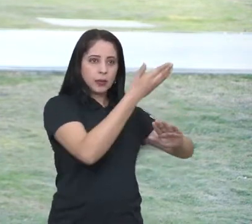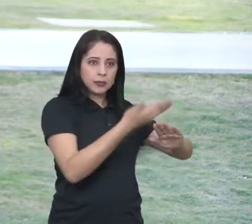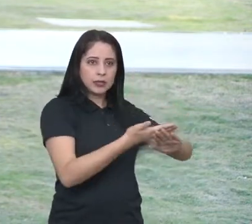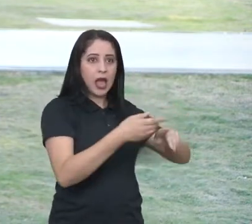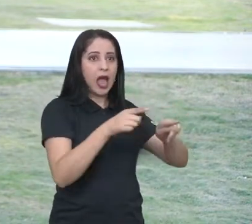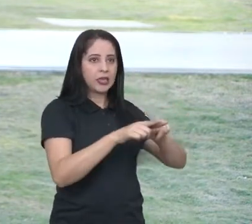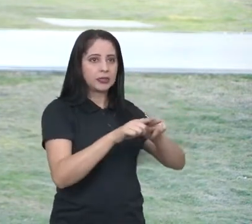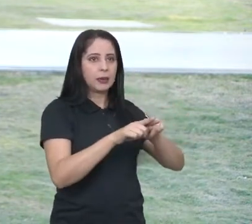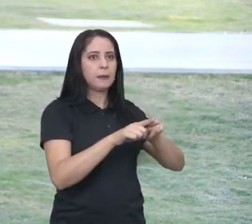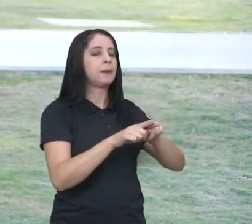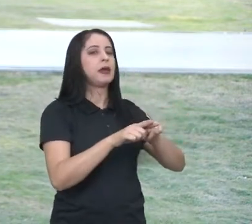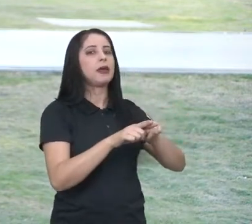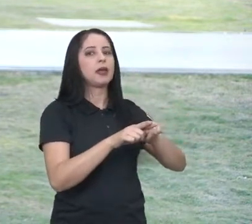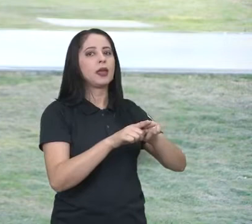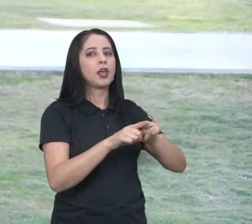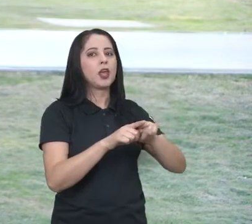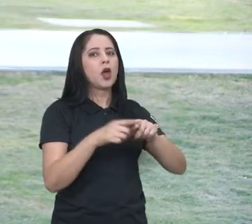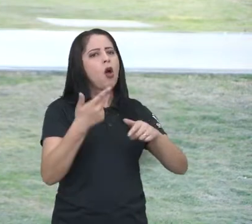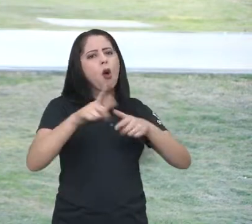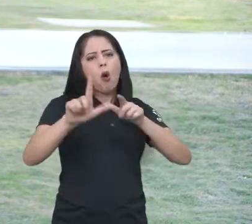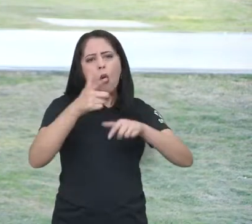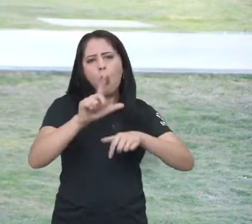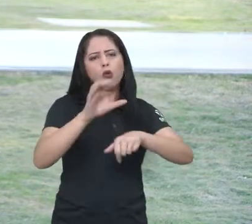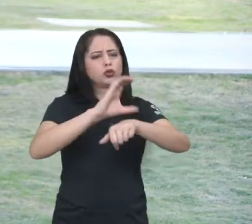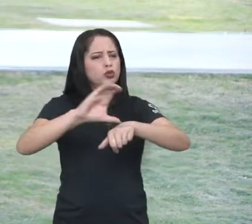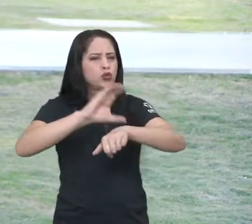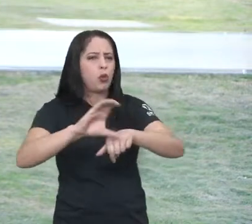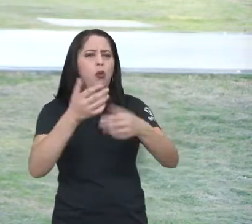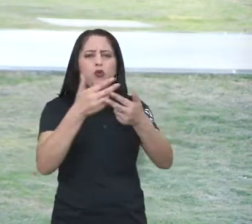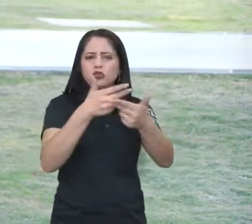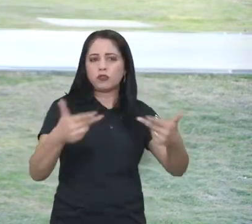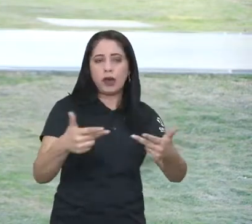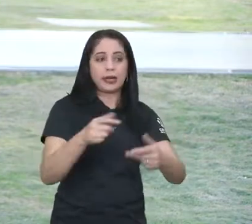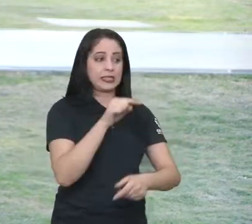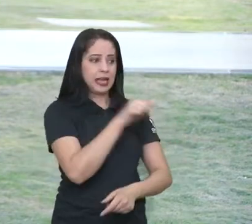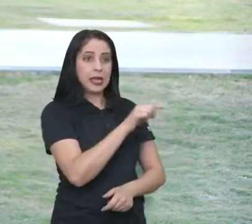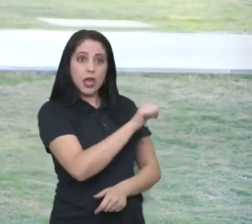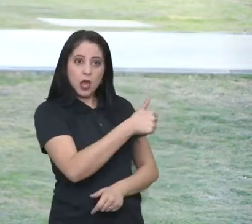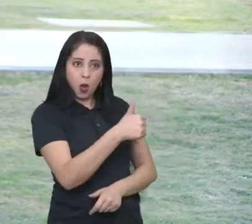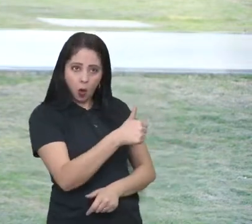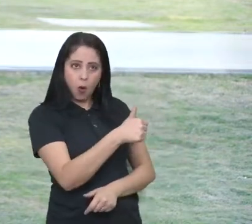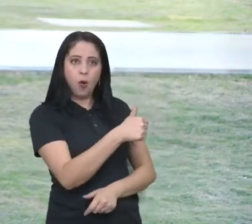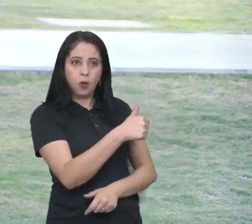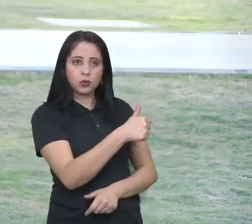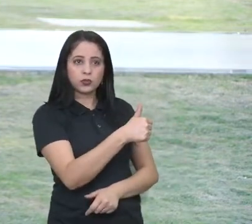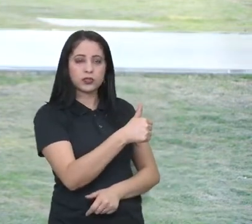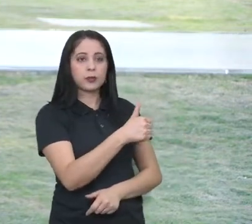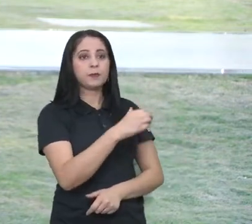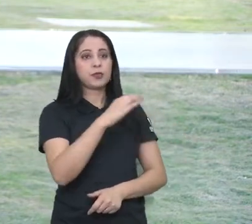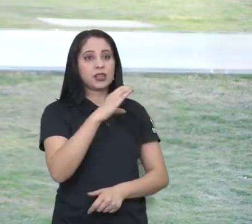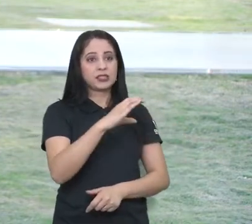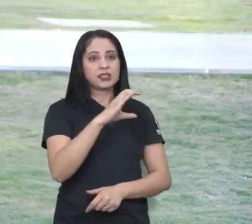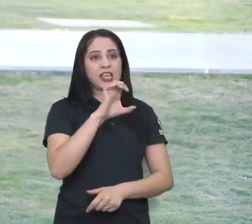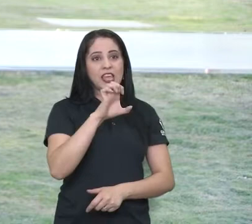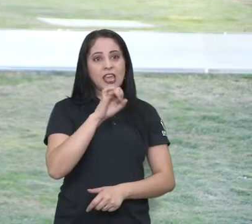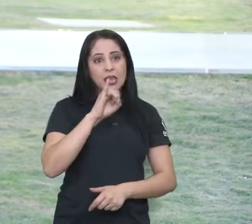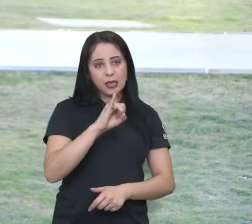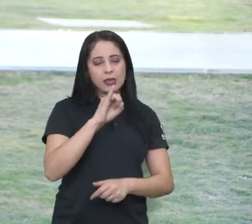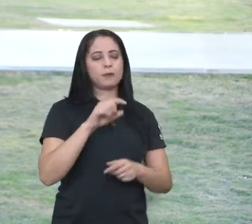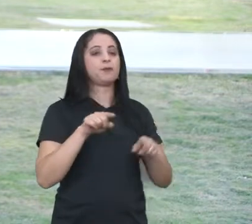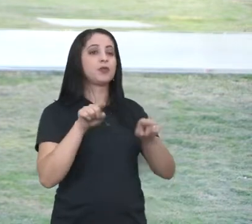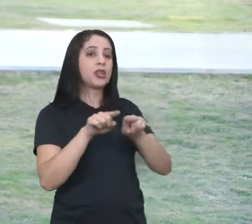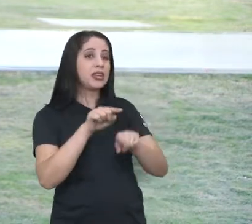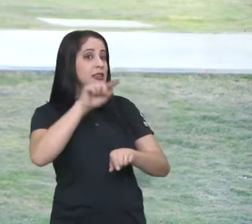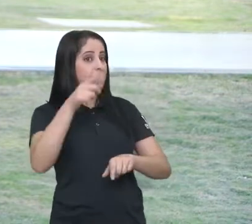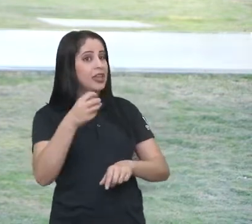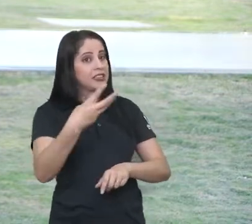outras atividades de contraturno. Então hoje nós temos 11 escolas de tempo integral, que são chamados de Centro de Educação Integral. E as nossas